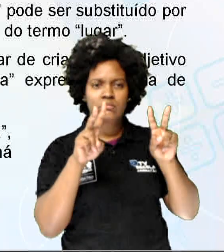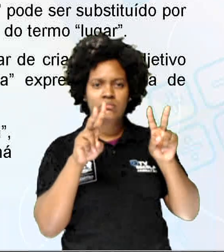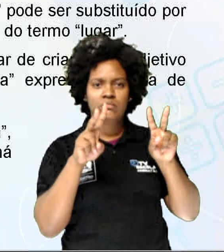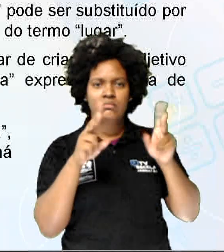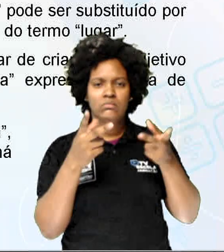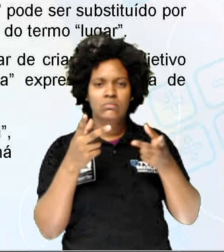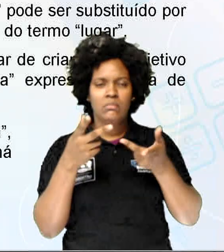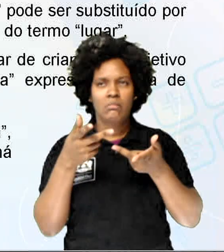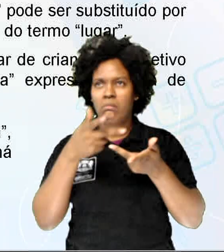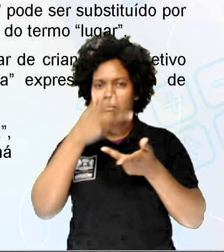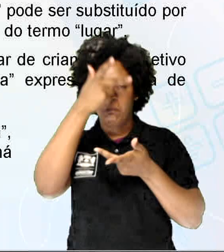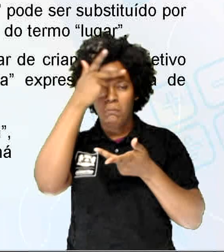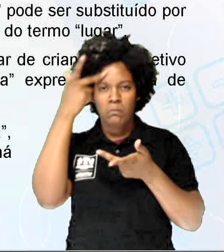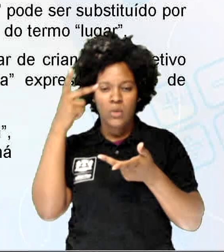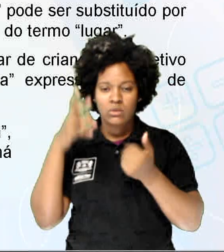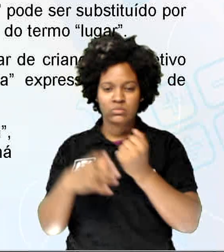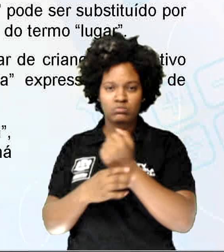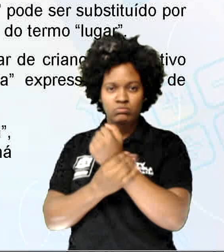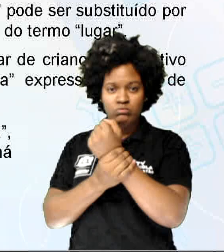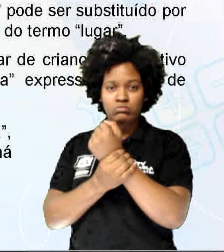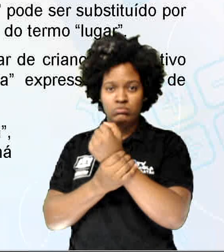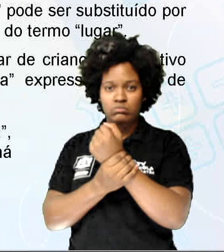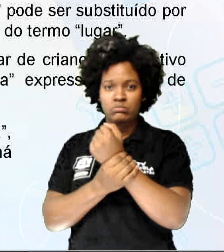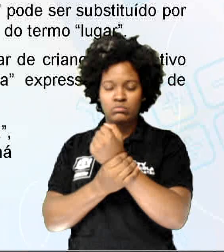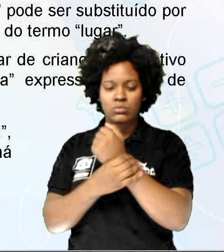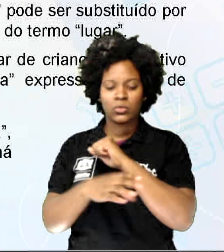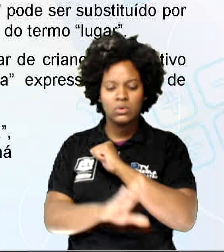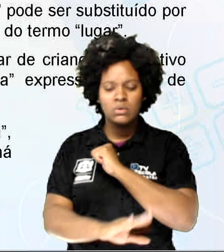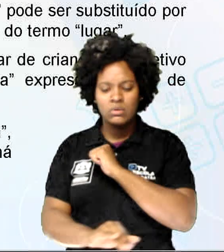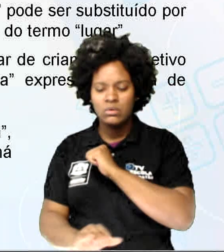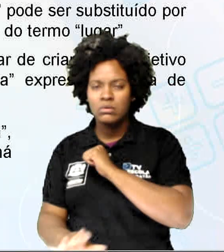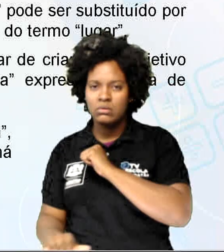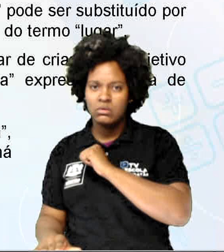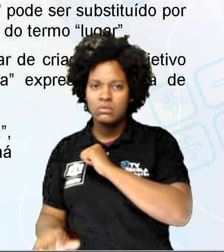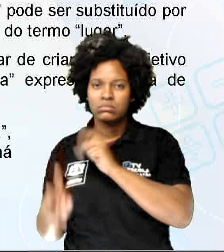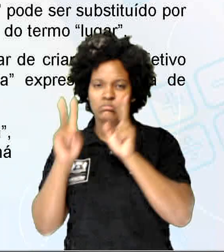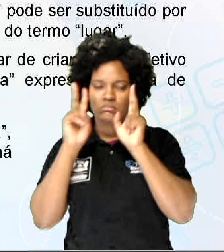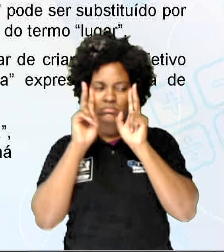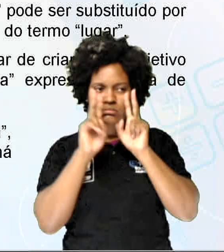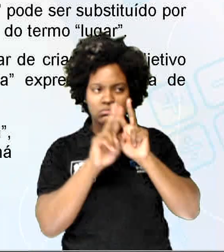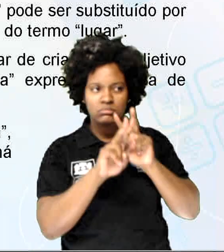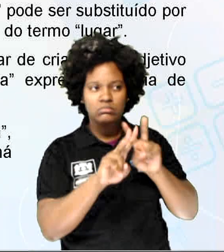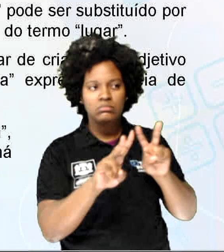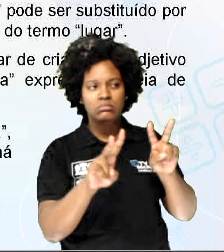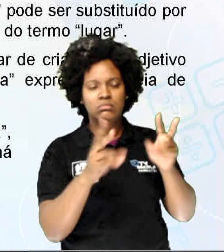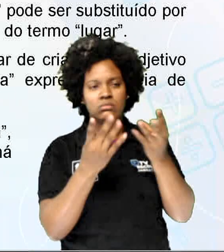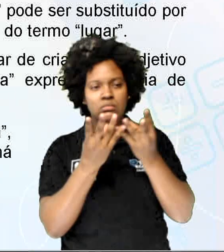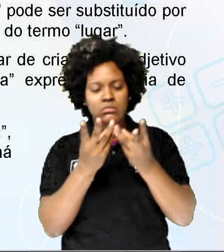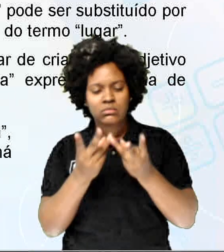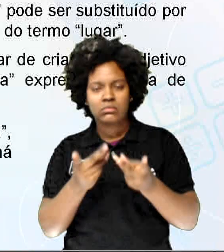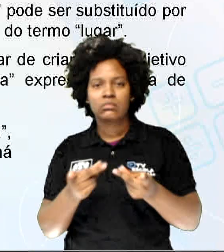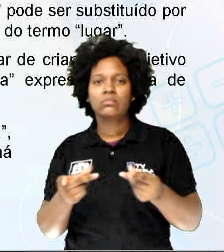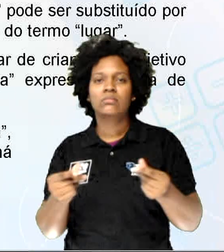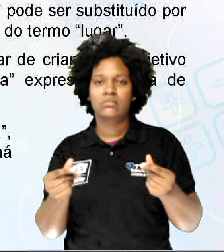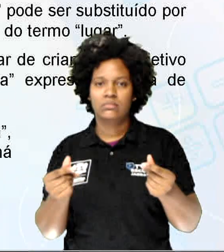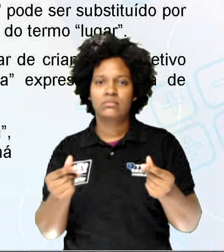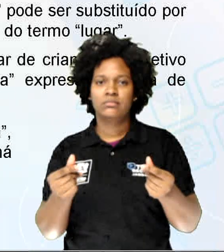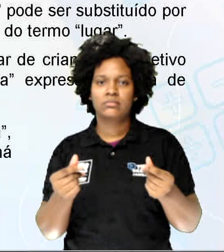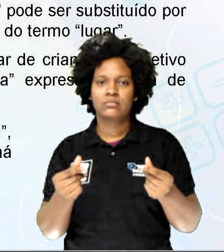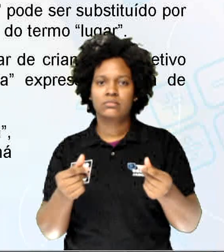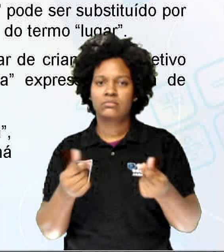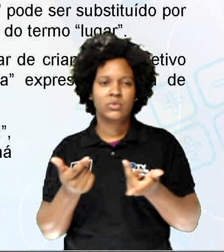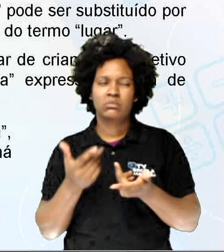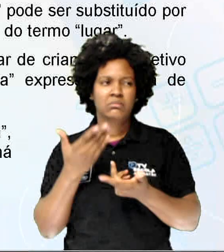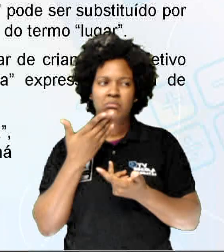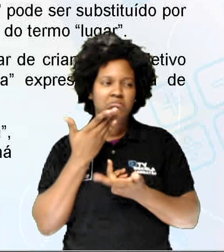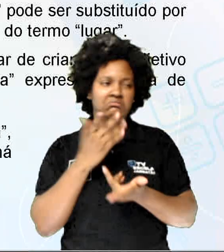seriam mais fortes por serem adultas e as crianças teriam um olhar que passaria a ideia de fragilidade. Não acredito